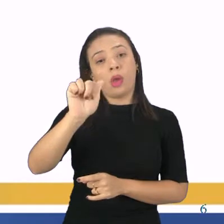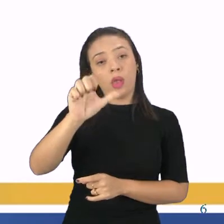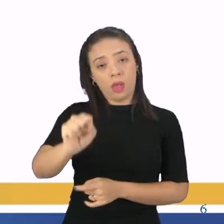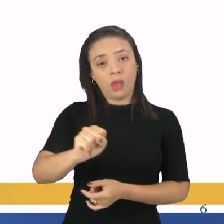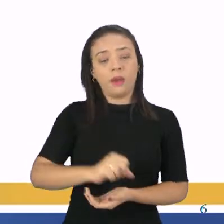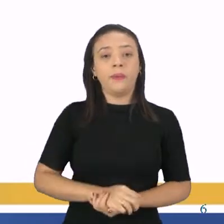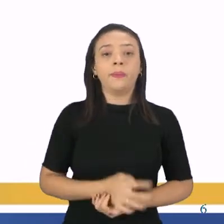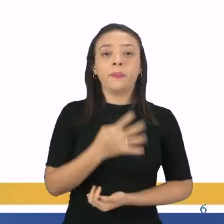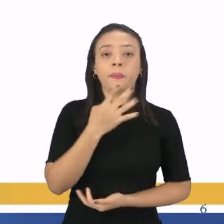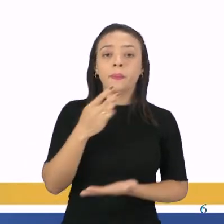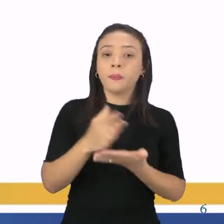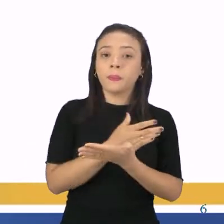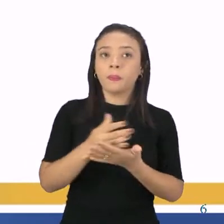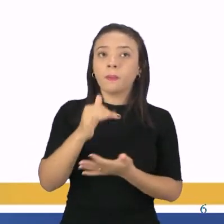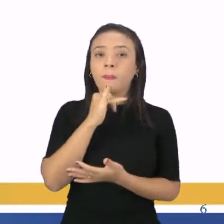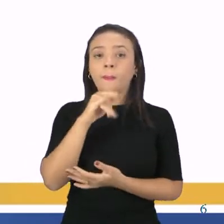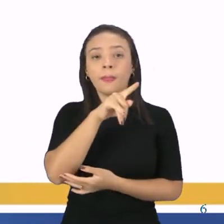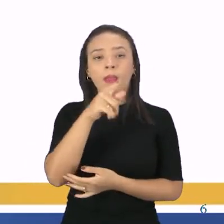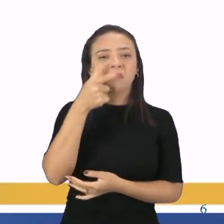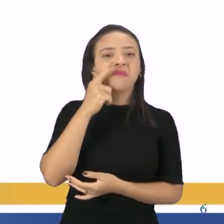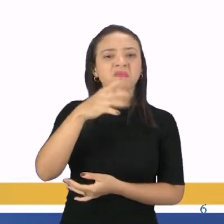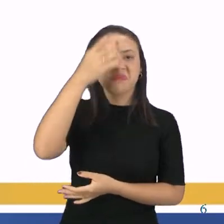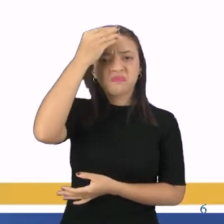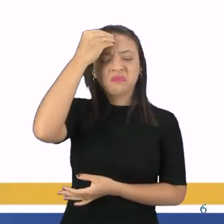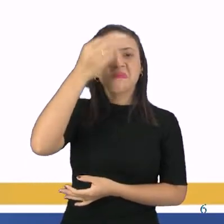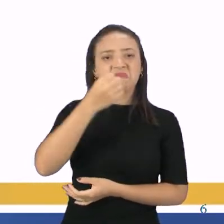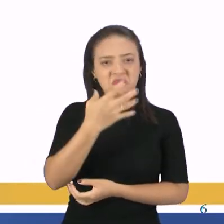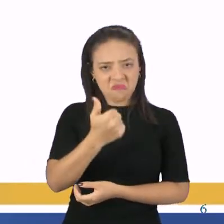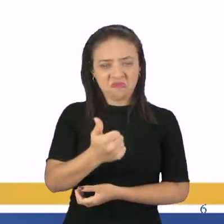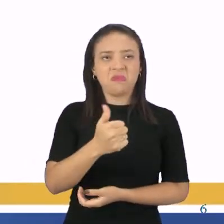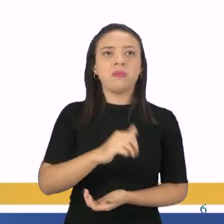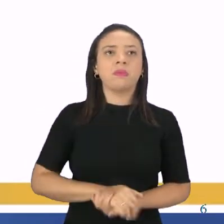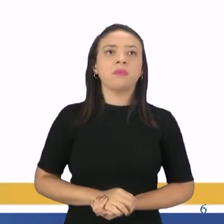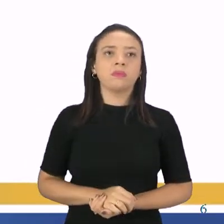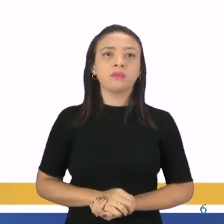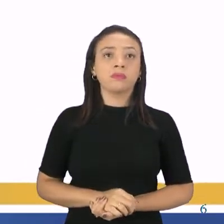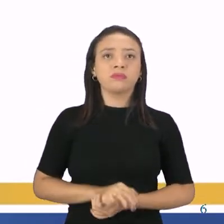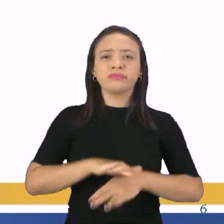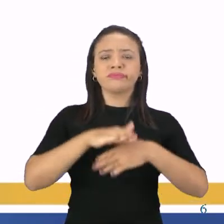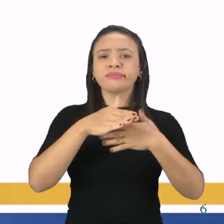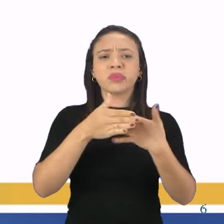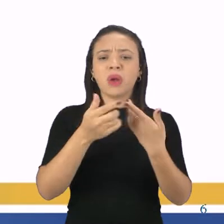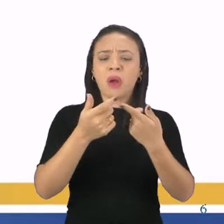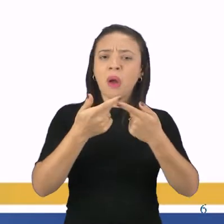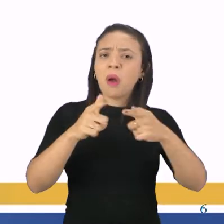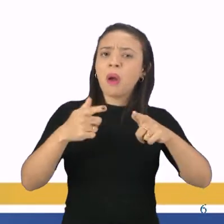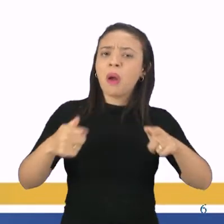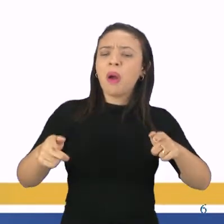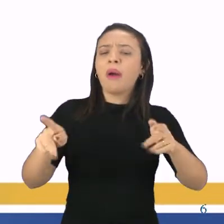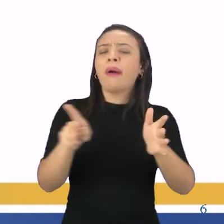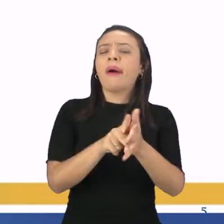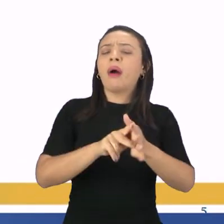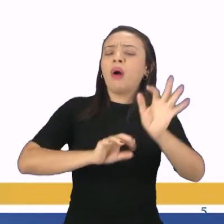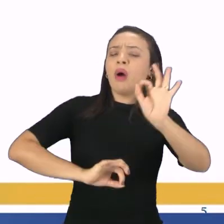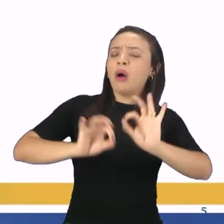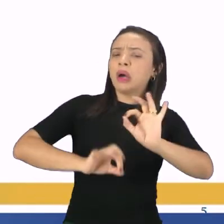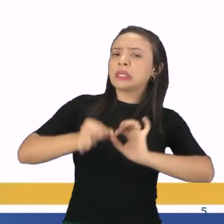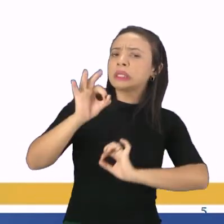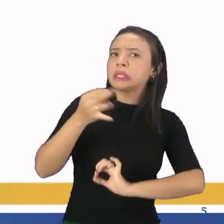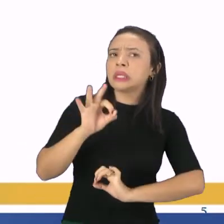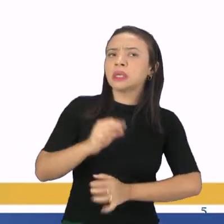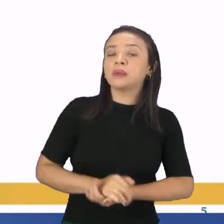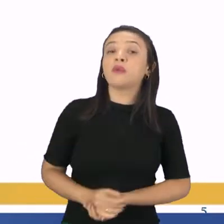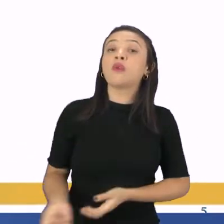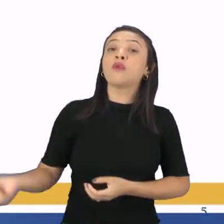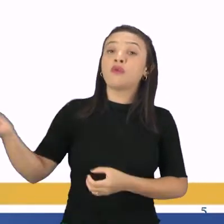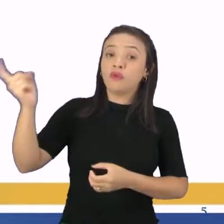Vamos ver alguns exemplos para ver se vocês pegaram bem aí. Só reforçando, pessoal, quais são as conjugações corretas de acordo com o pronome? Deixa eu voltar um pouquinho aqui nos